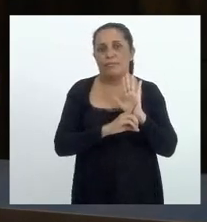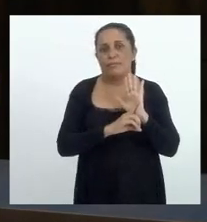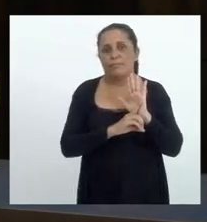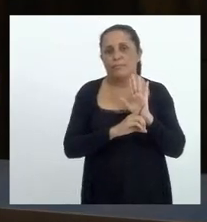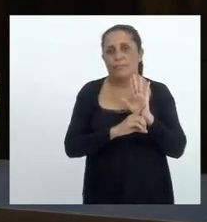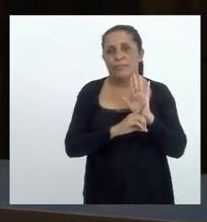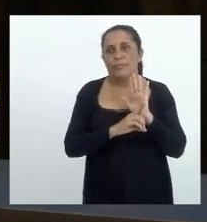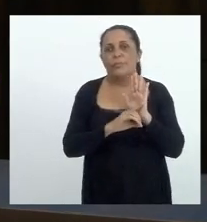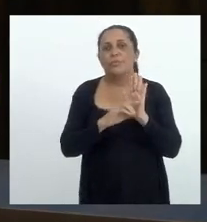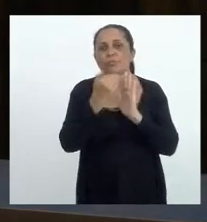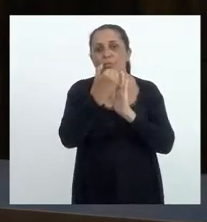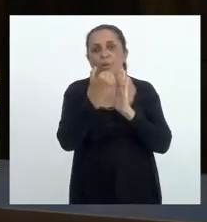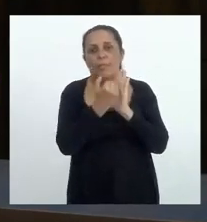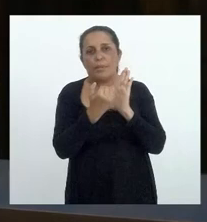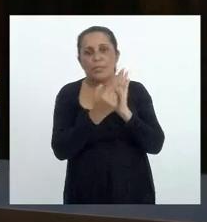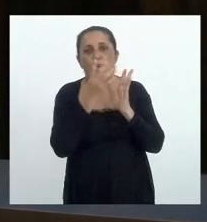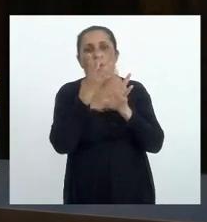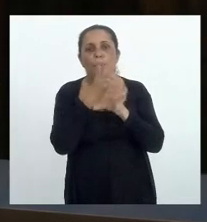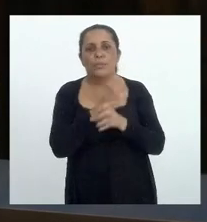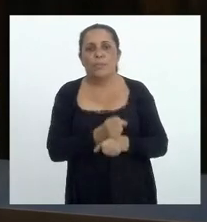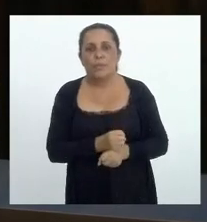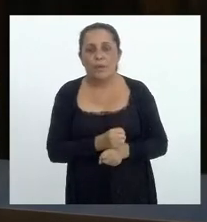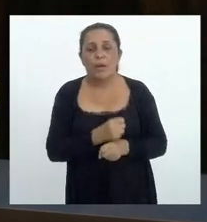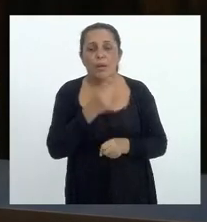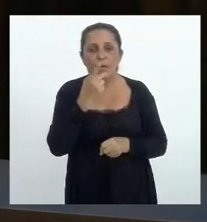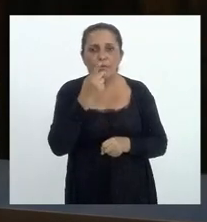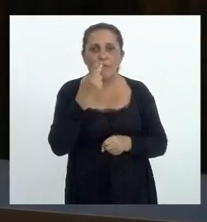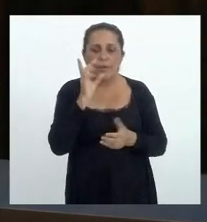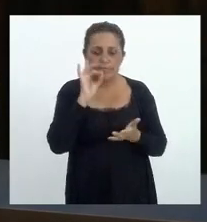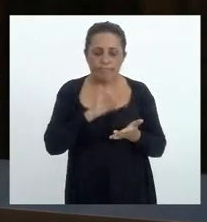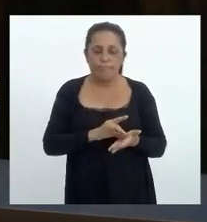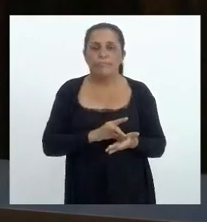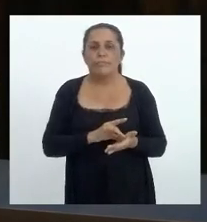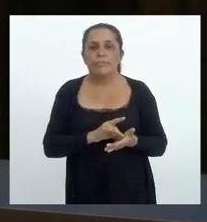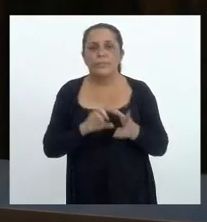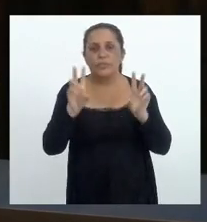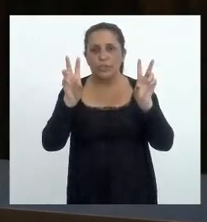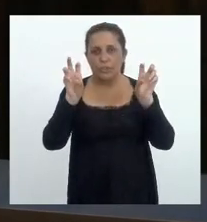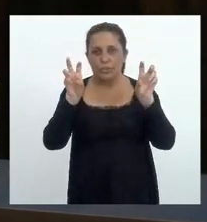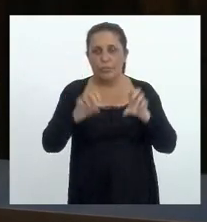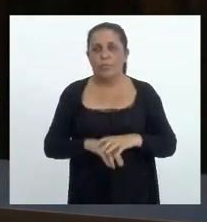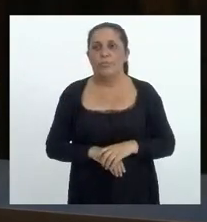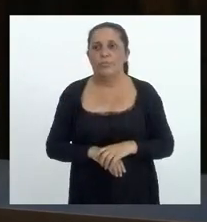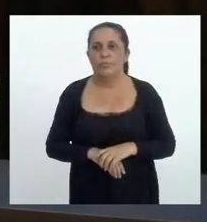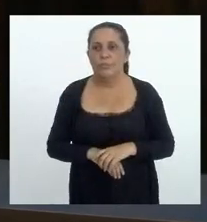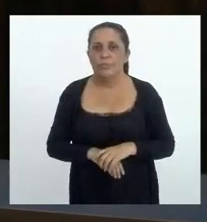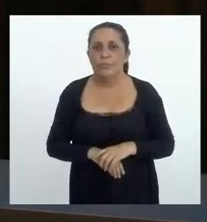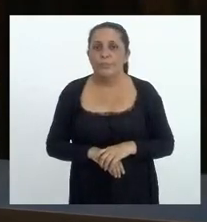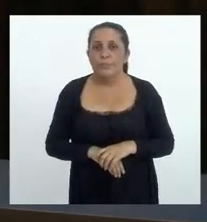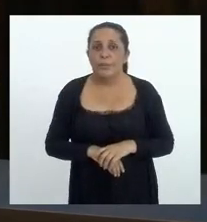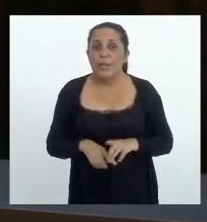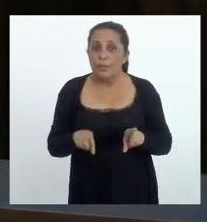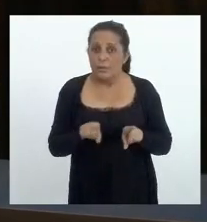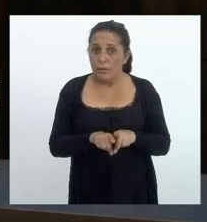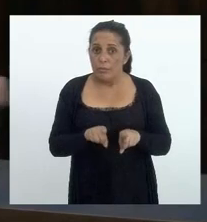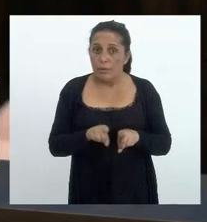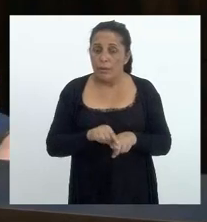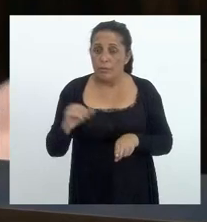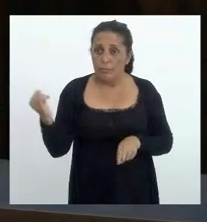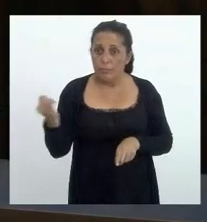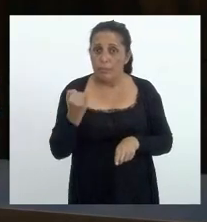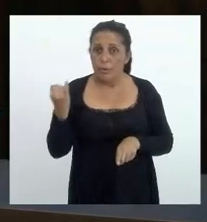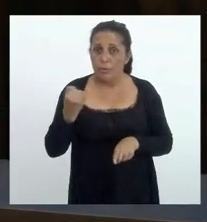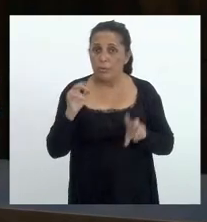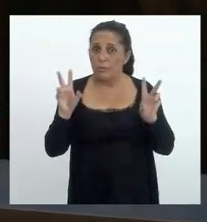de programação orçamentária que fala exatamente dessa questão. A há que se levar em conta, deputado Waldeck,